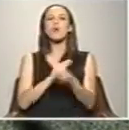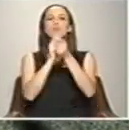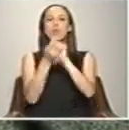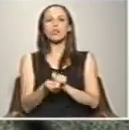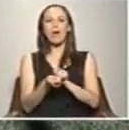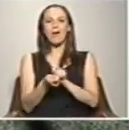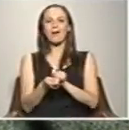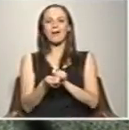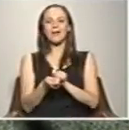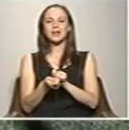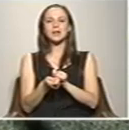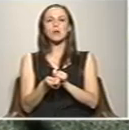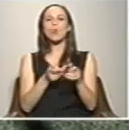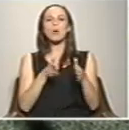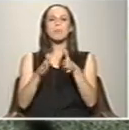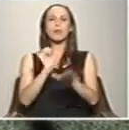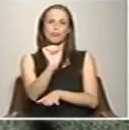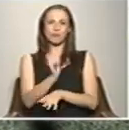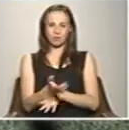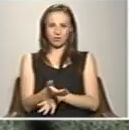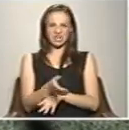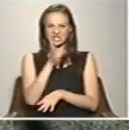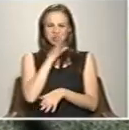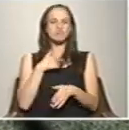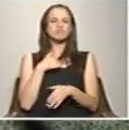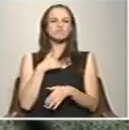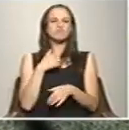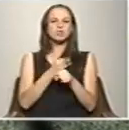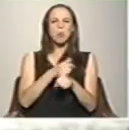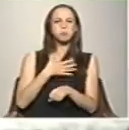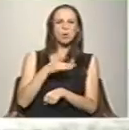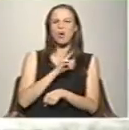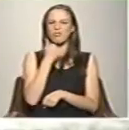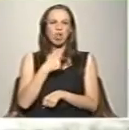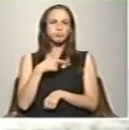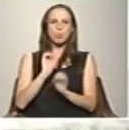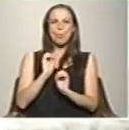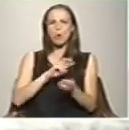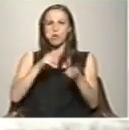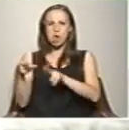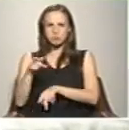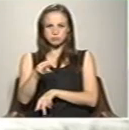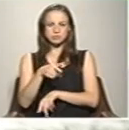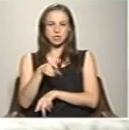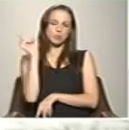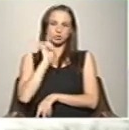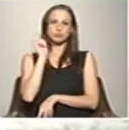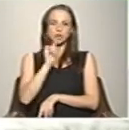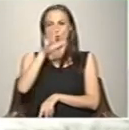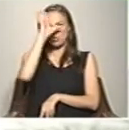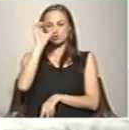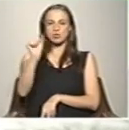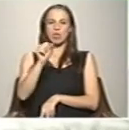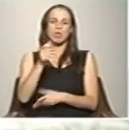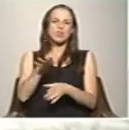rota quando a rota em questão não os faz muito felizes? É, eu acho que é essencial, até porque o Estado, como o país